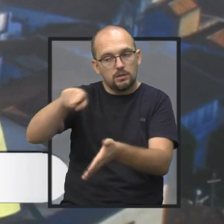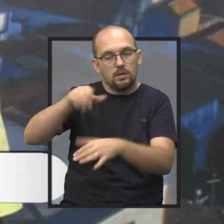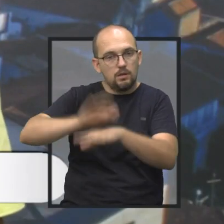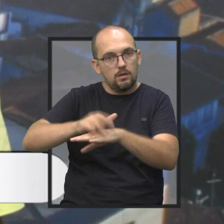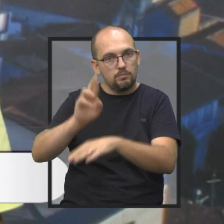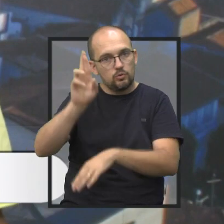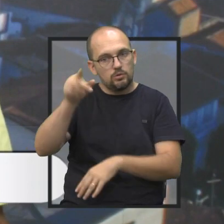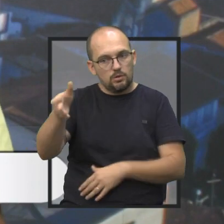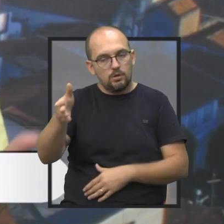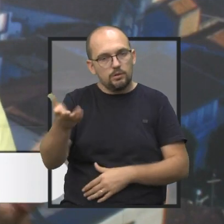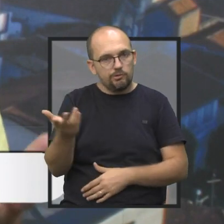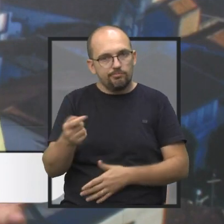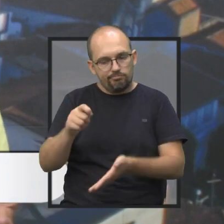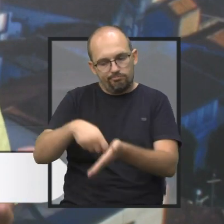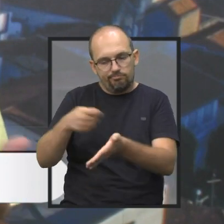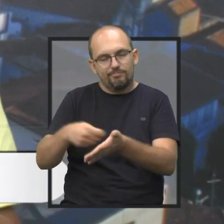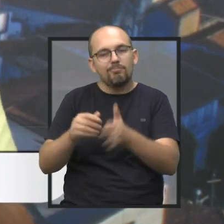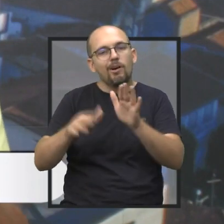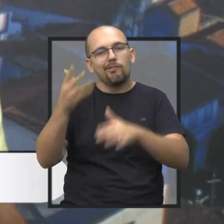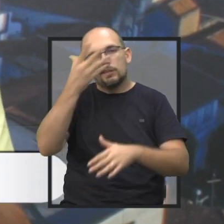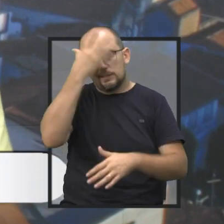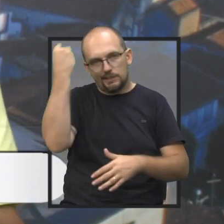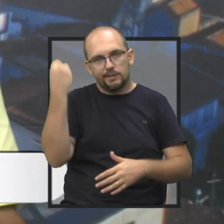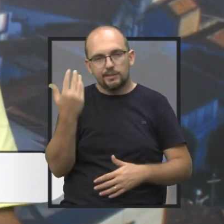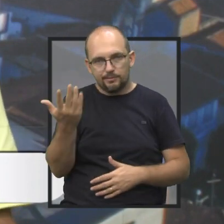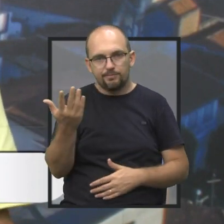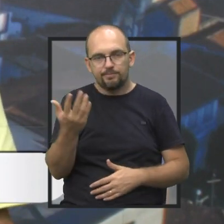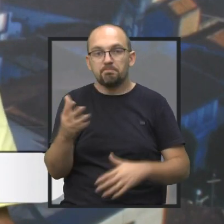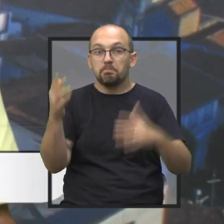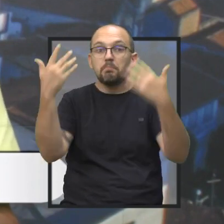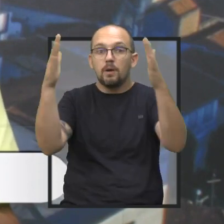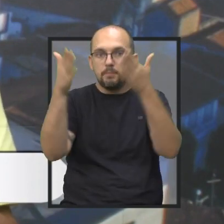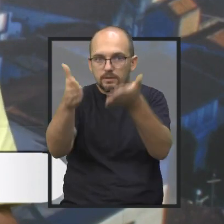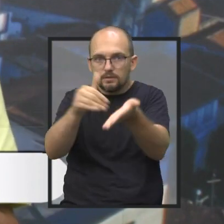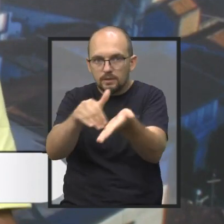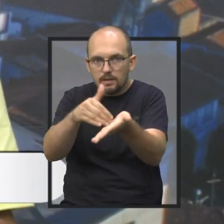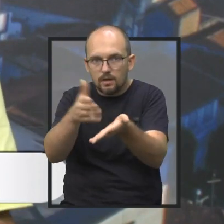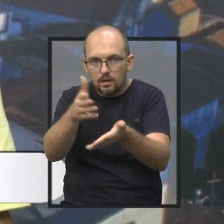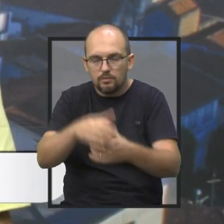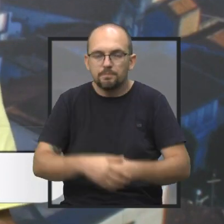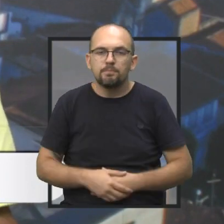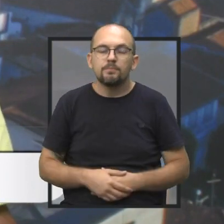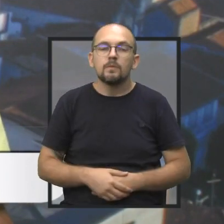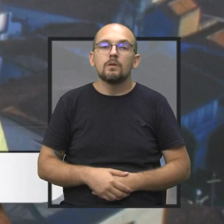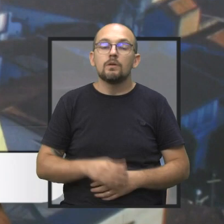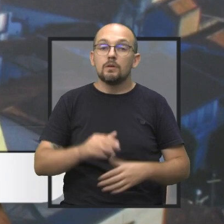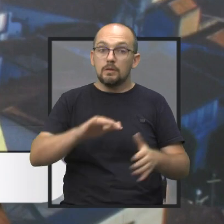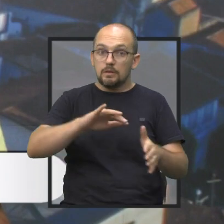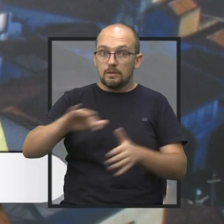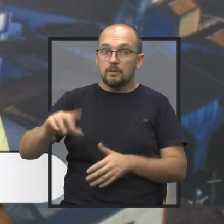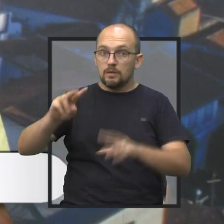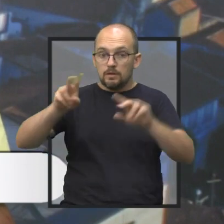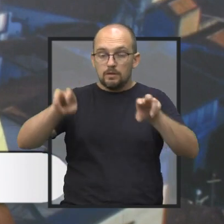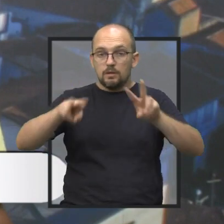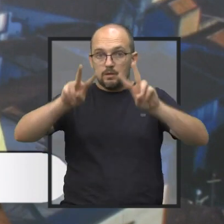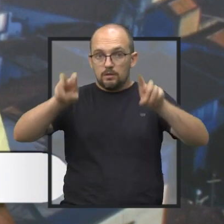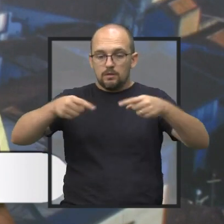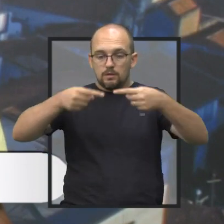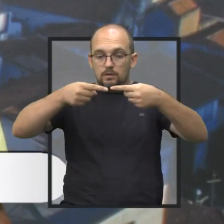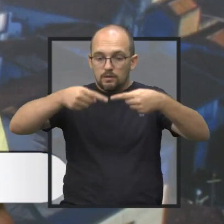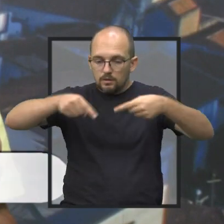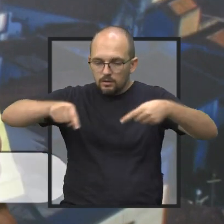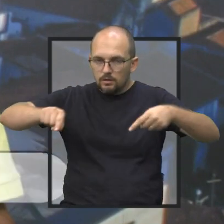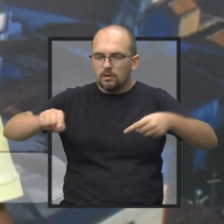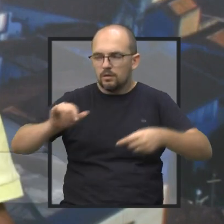requisições, o processo. E a gente acaba esquecendo, então, parabéns. Mas a inauguração eu falei para o prefeito. Ali